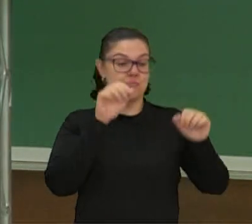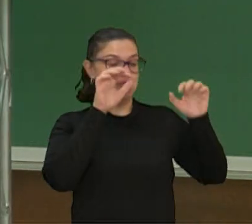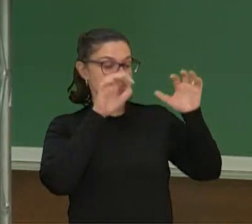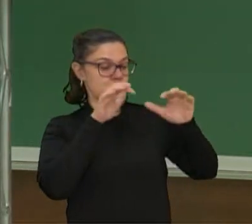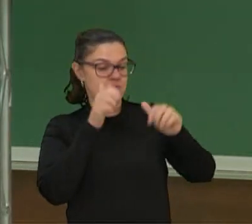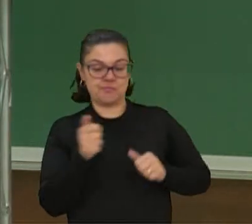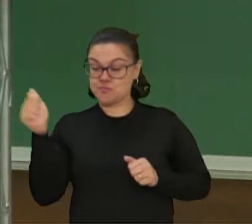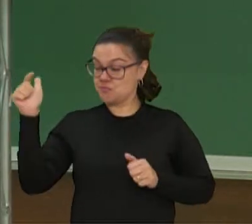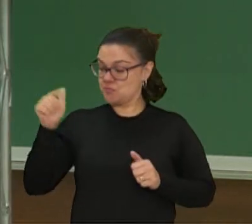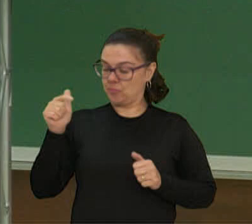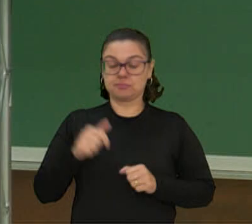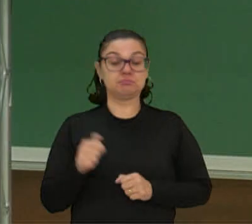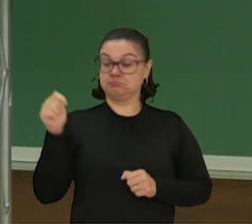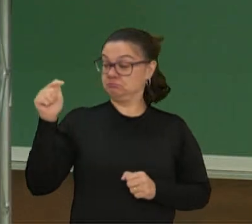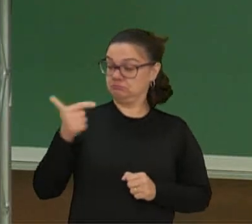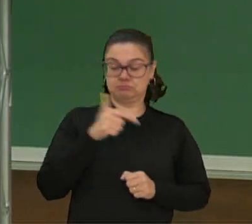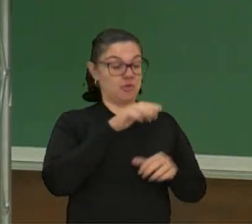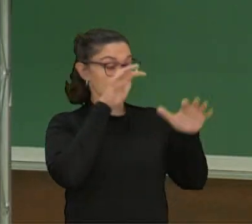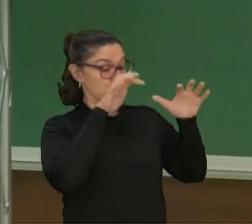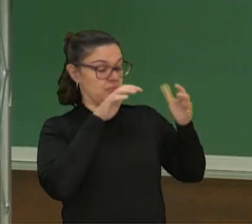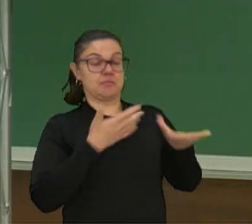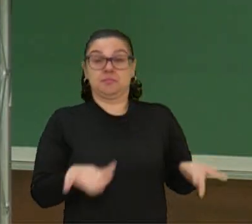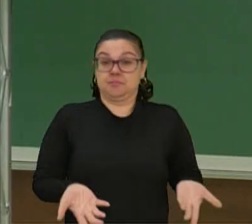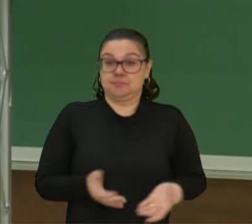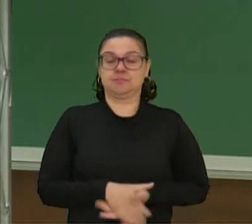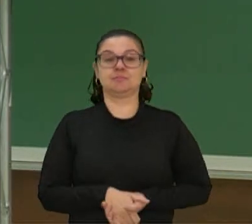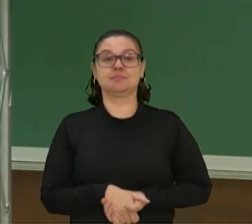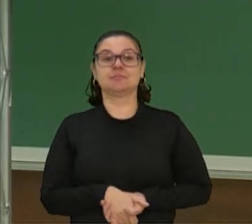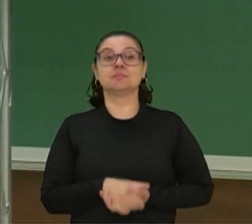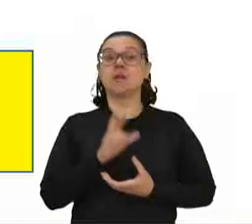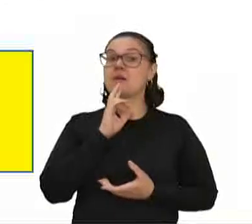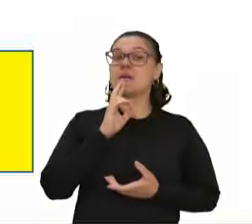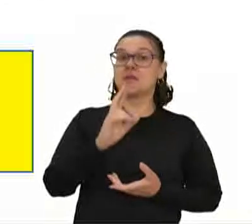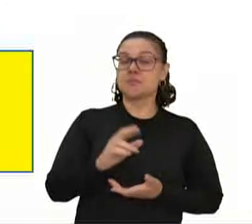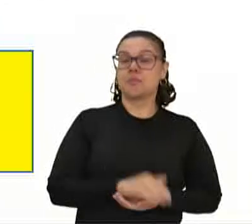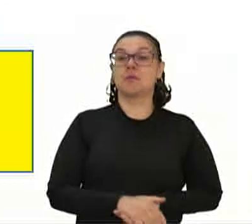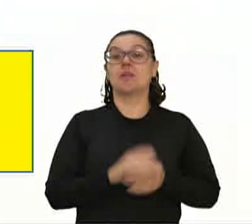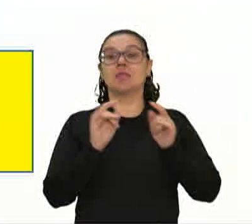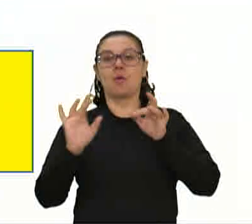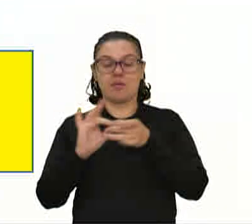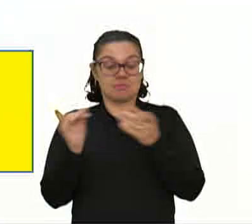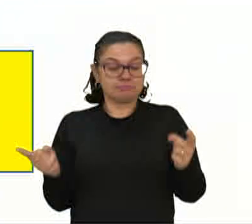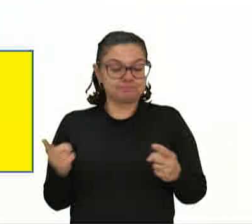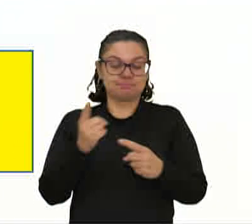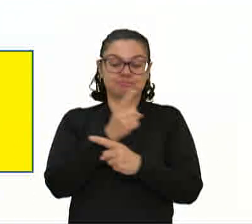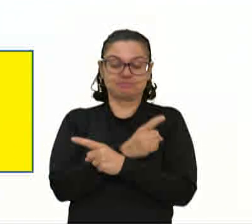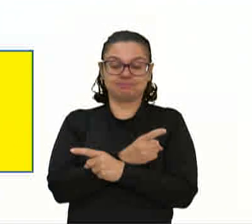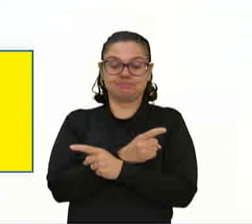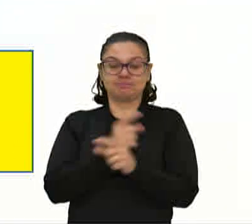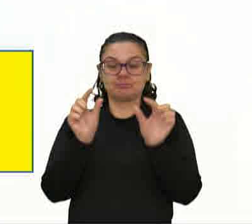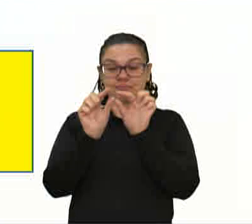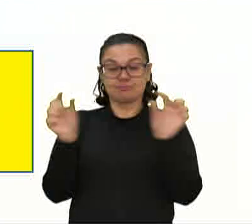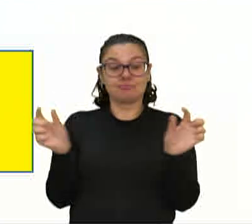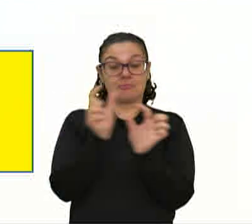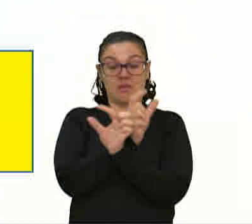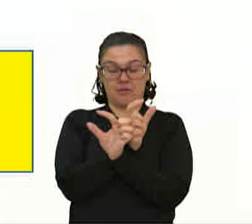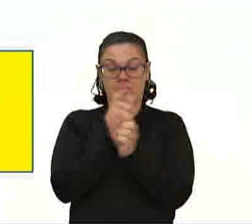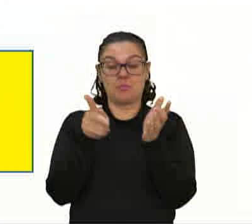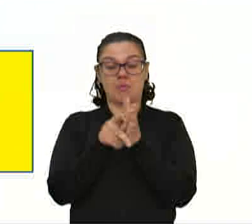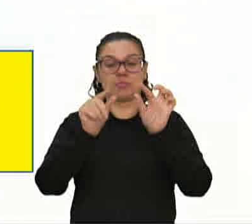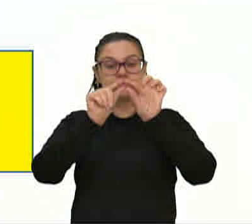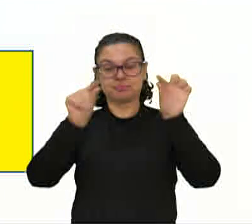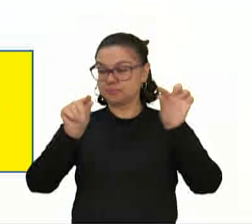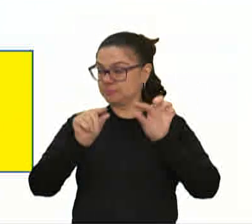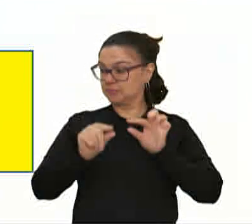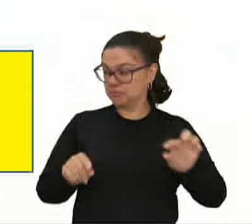não se tem sol, ou se tem sol e não se tem chuva. Qual a resposta? Esta inversão simétrica dos termos nos versos,